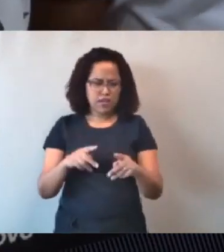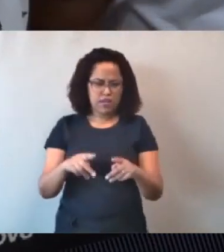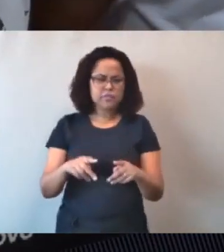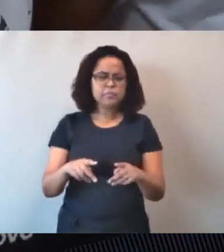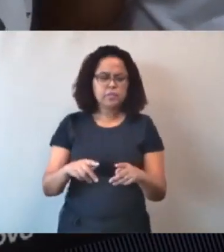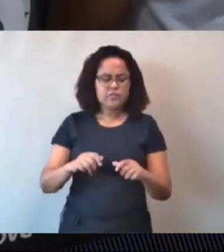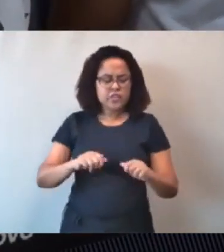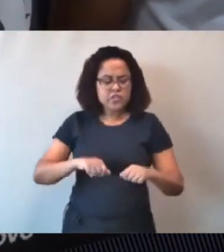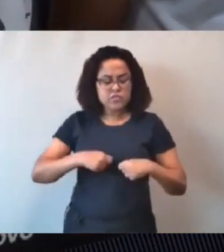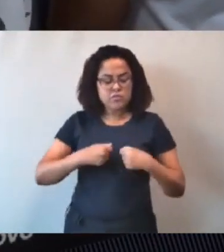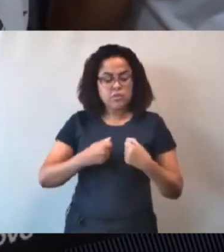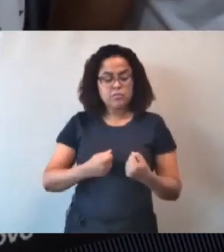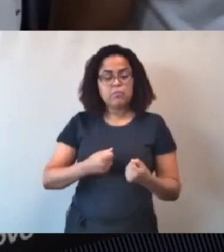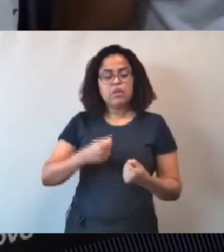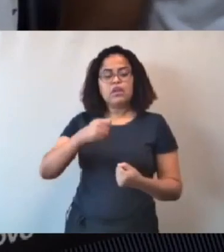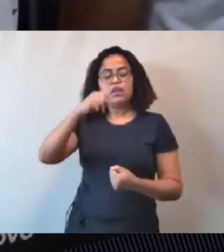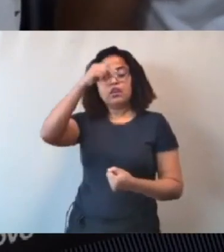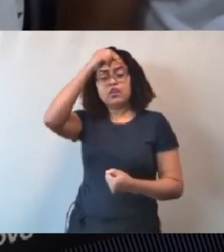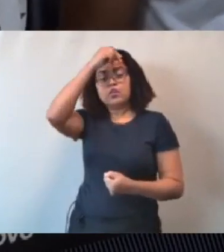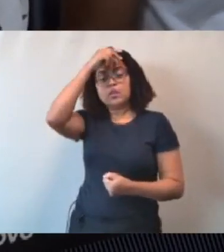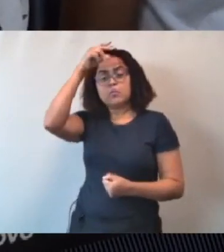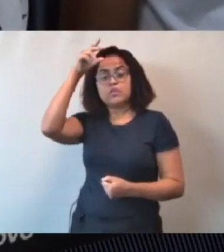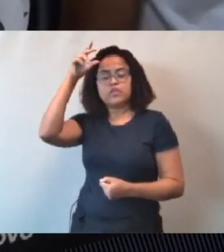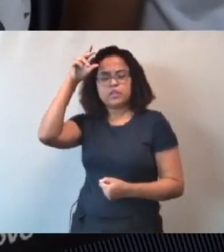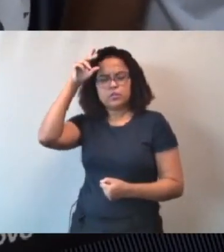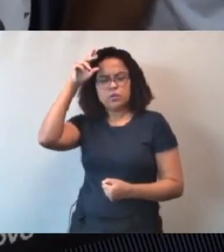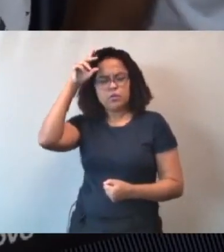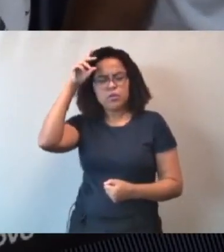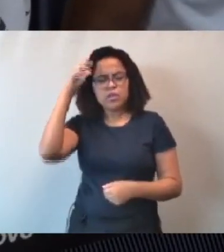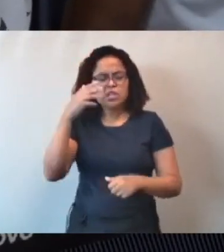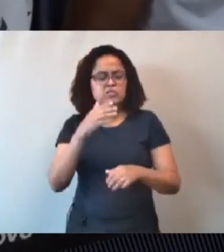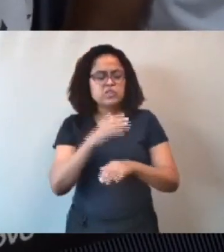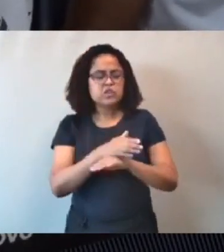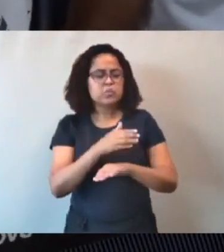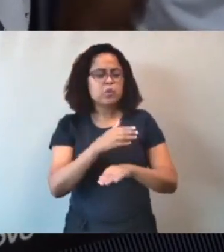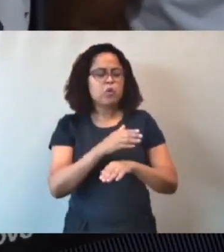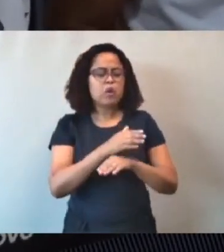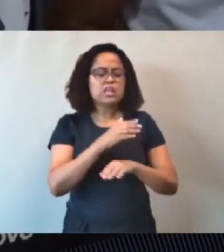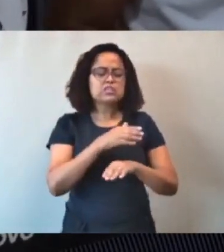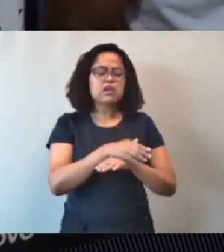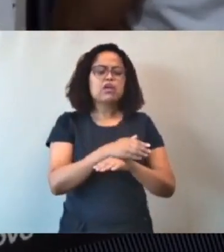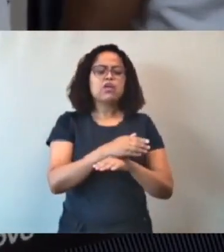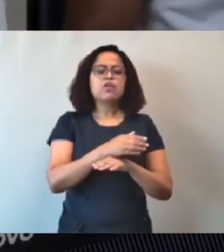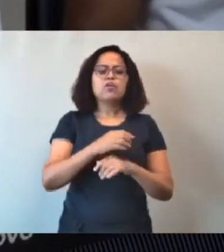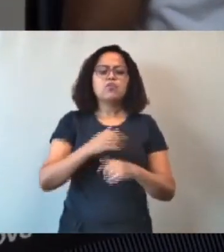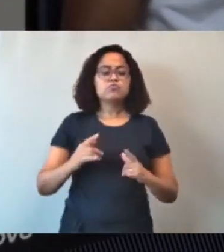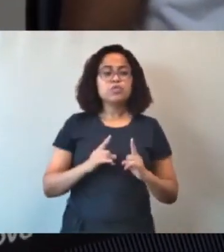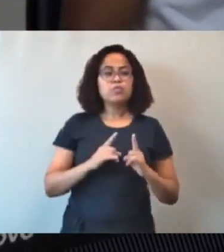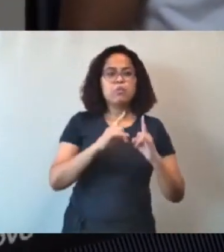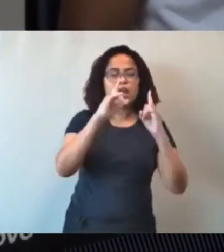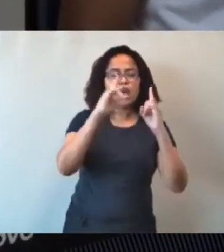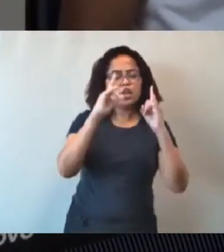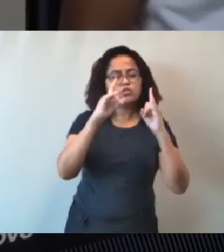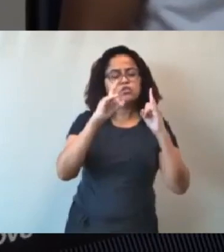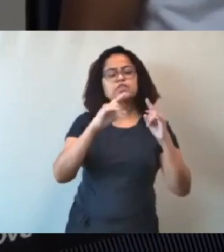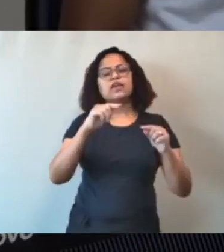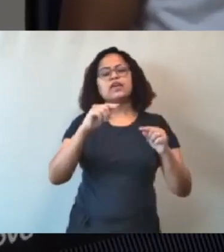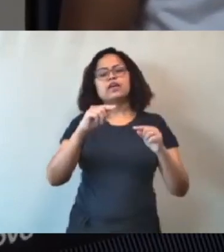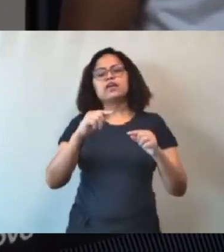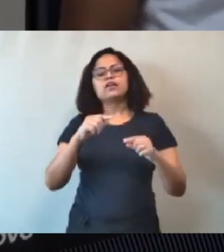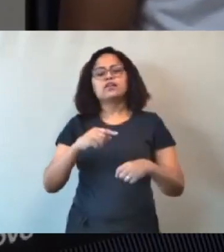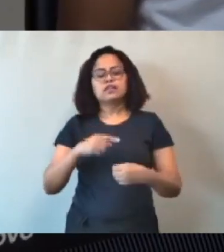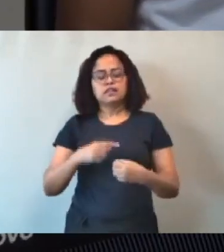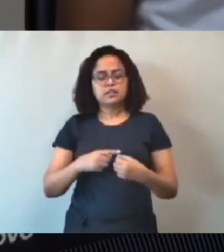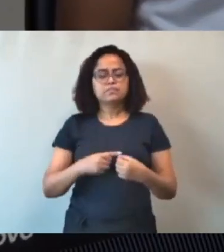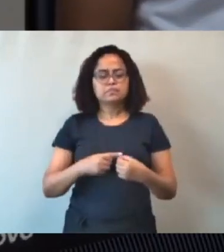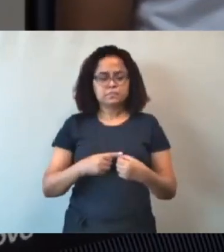em fazer ocupações de alguns prédios na cidade ainda, né? Dando moradia. E, então, ou seja, vai